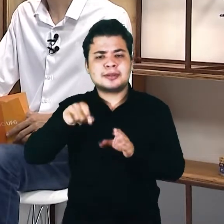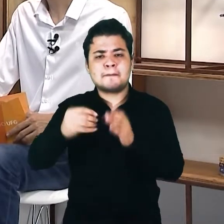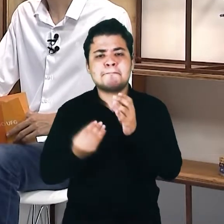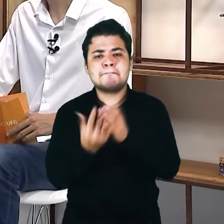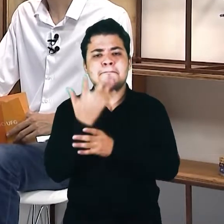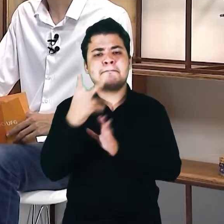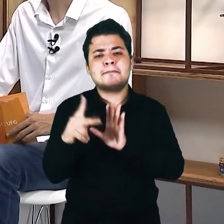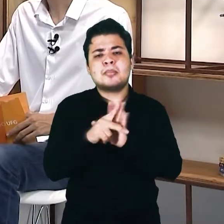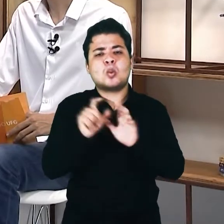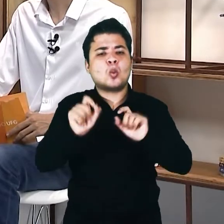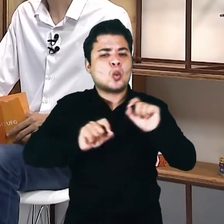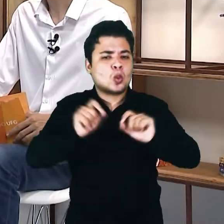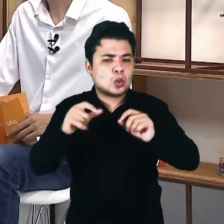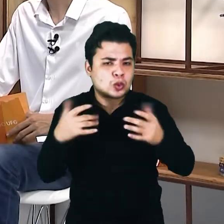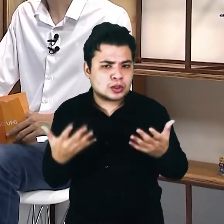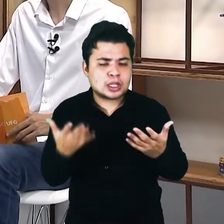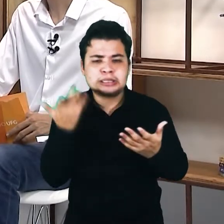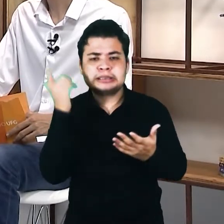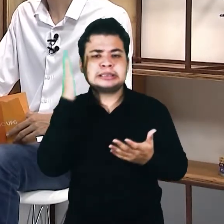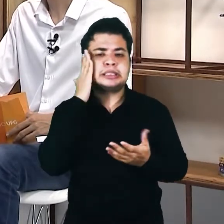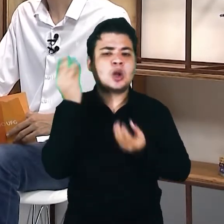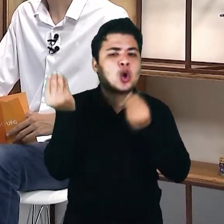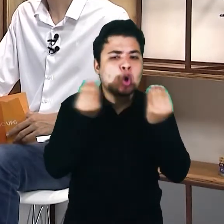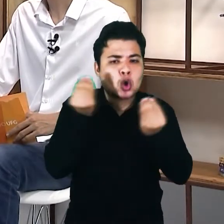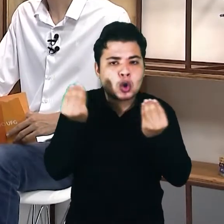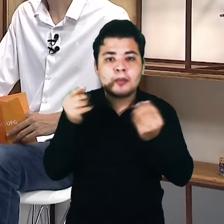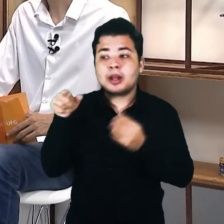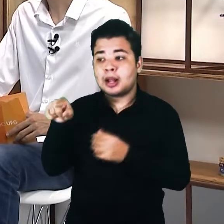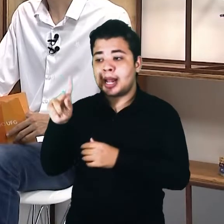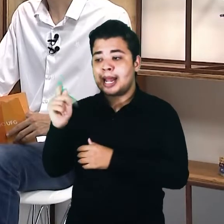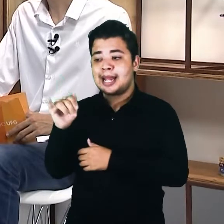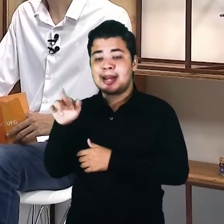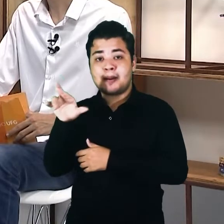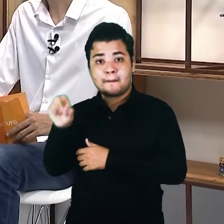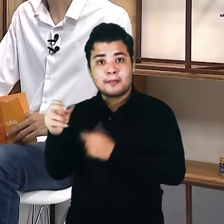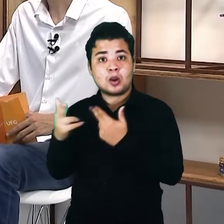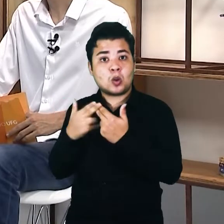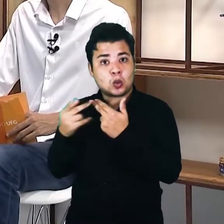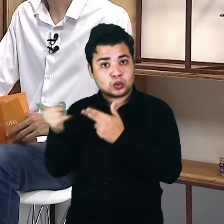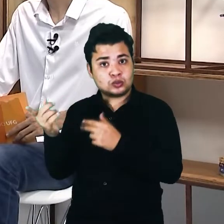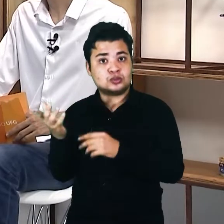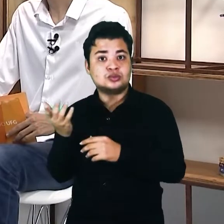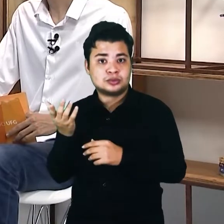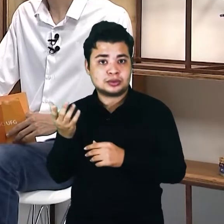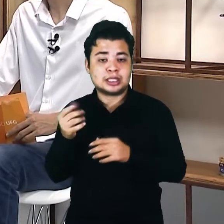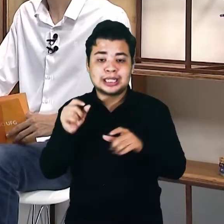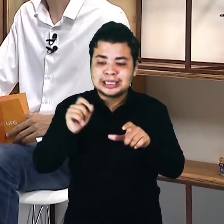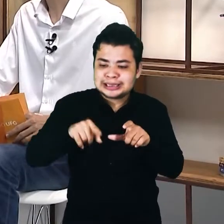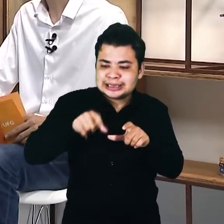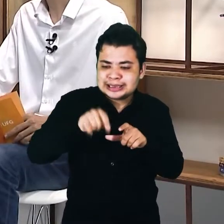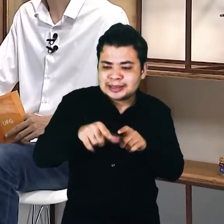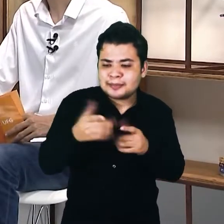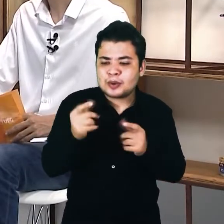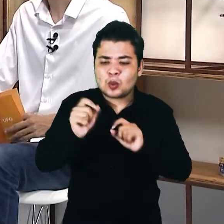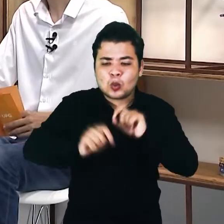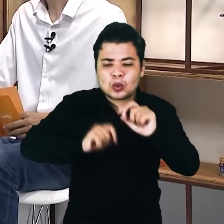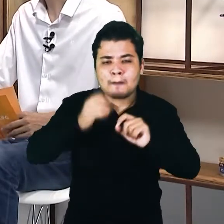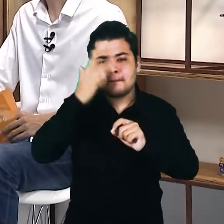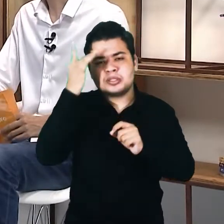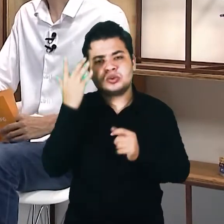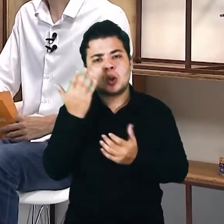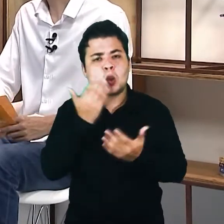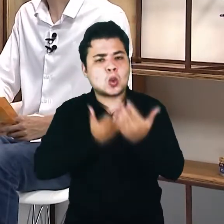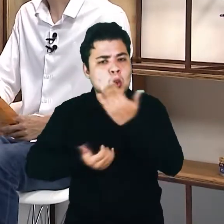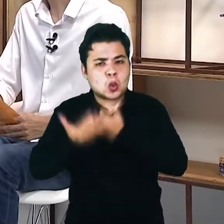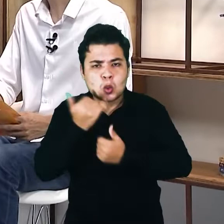ele tinha uma referência através do herbário, ou as sementes que estavam ali naquelas cestas, né, que eram consumidas por